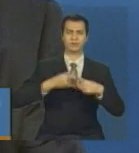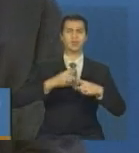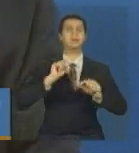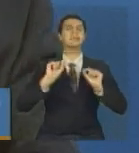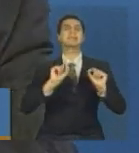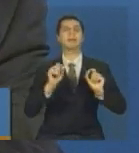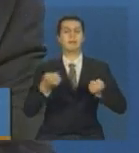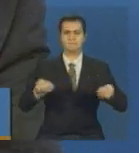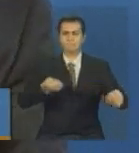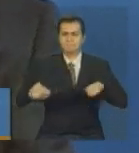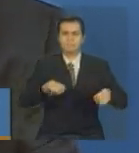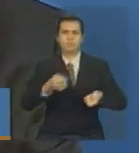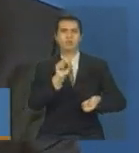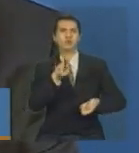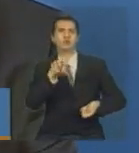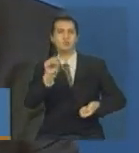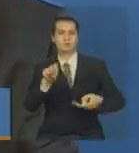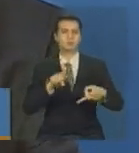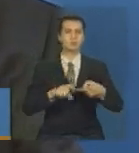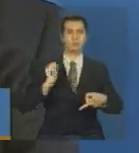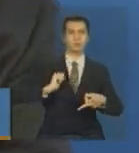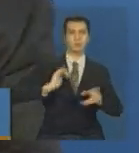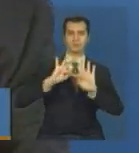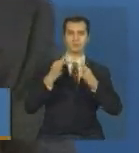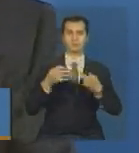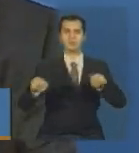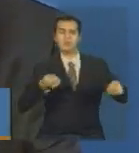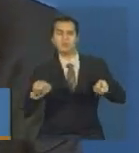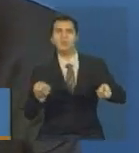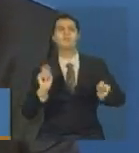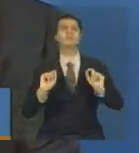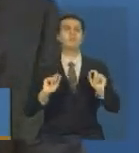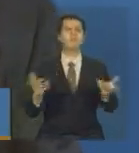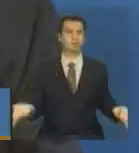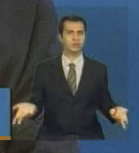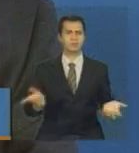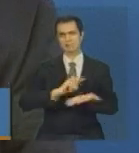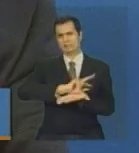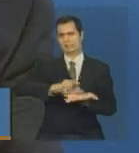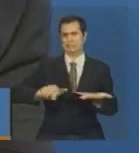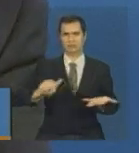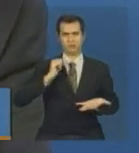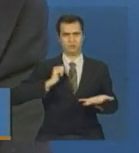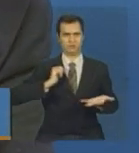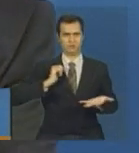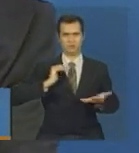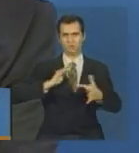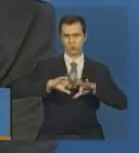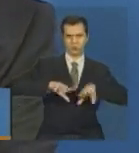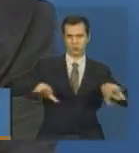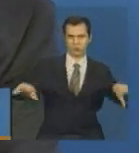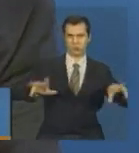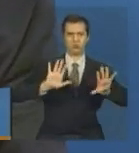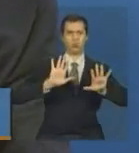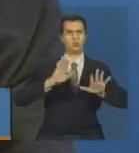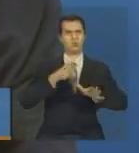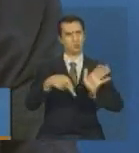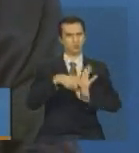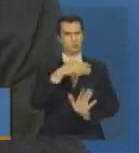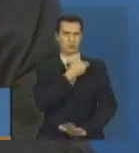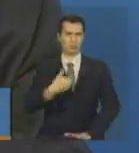Social, quem opera o Bolsa Família, quem opera os programas sociais do governo é a área da assistência social das prefeituras.